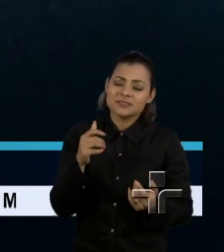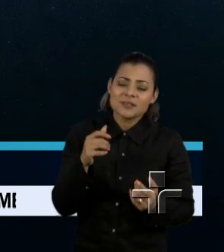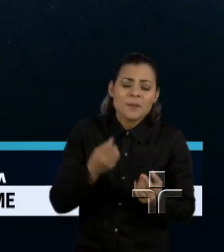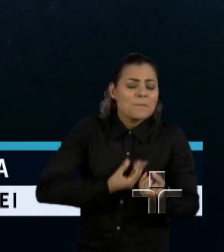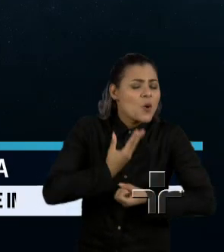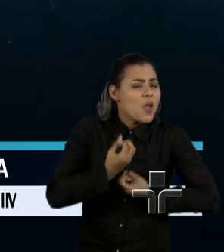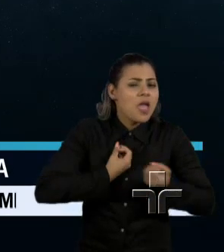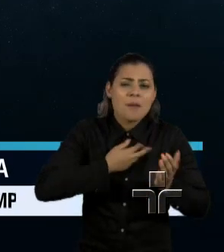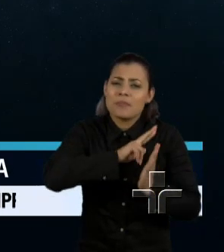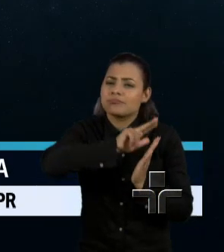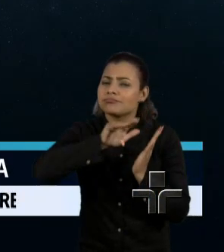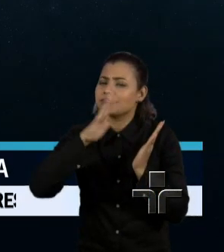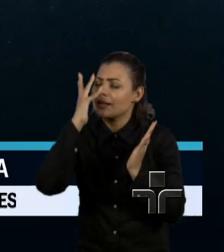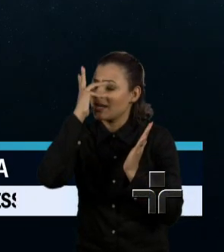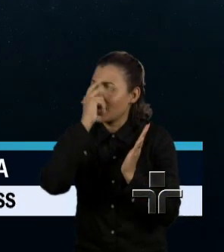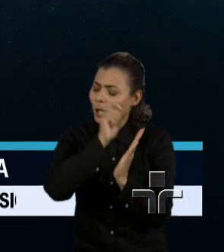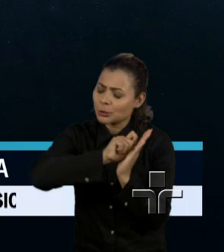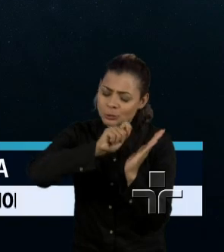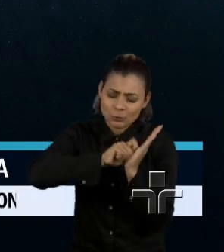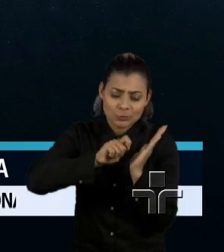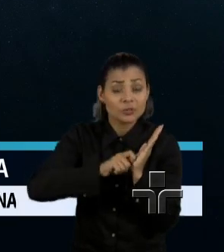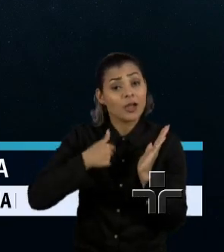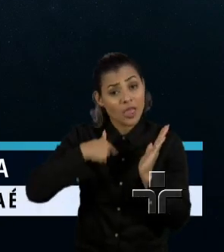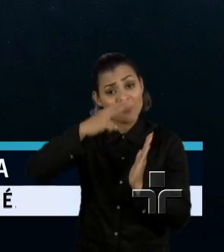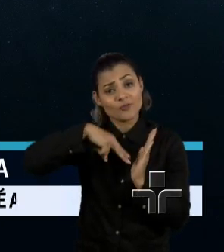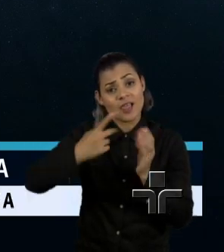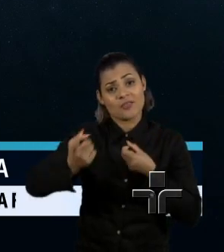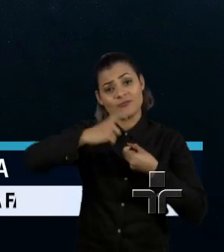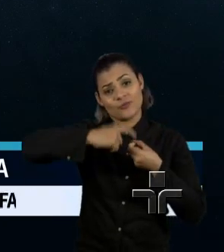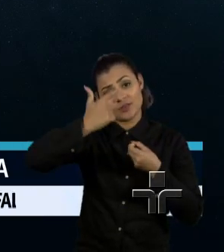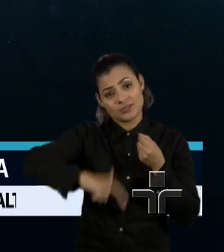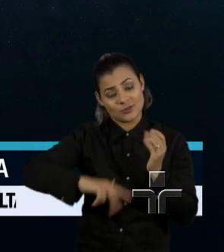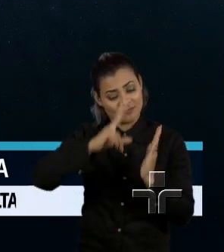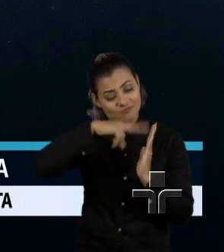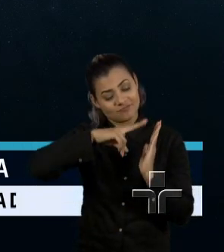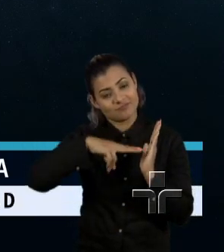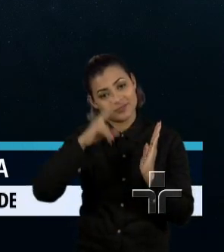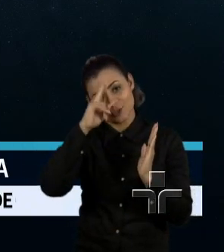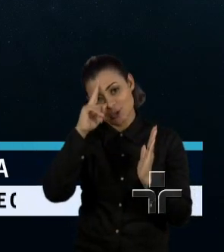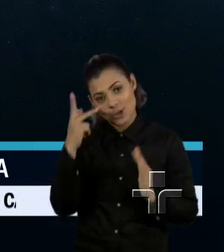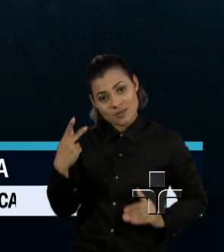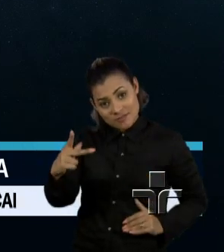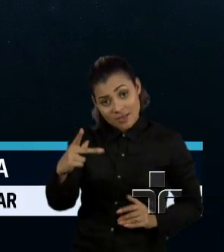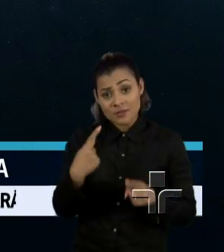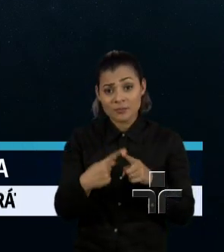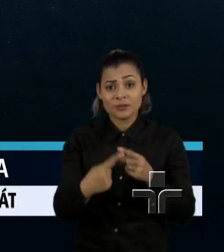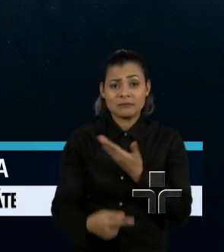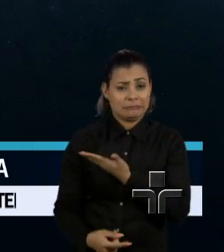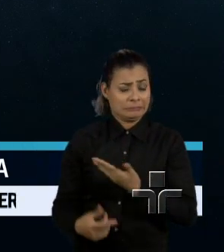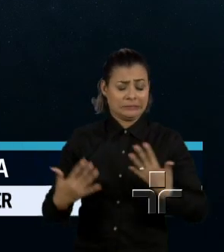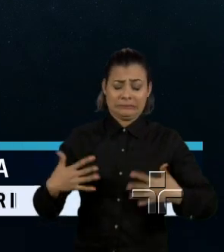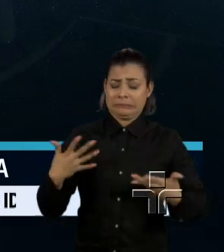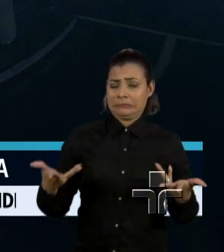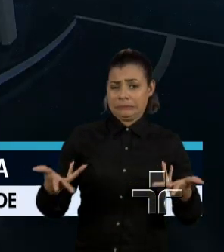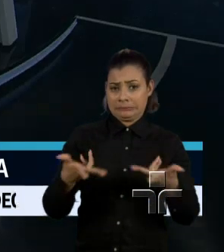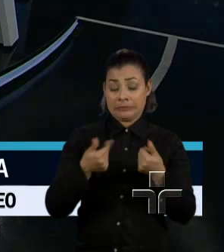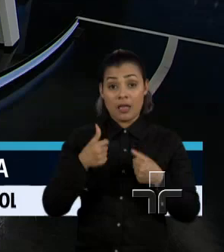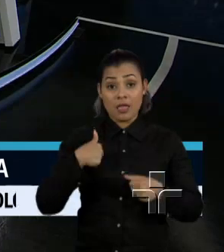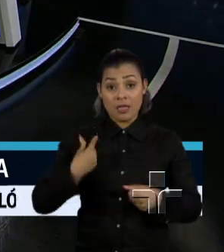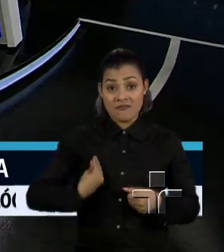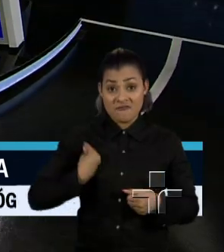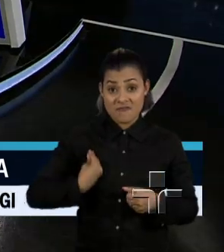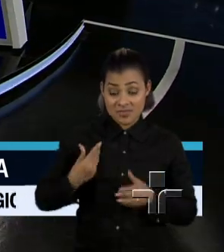belíssimos. E eu estou relendo a biografia dele, porque a história dele é incrível. Ele passou por